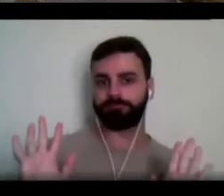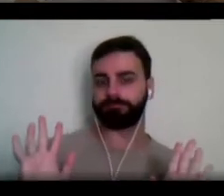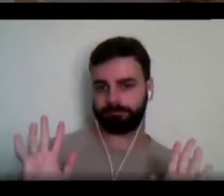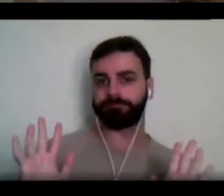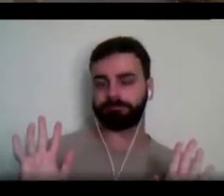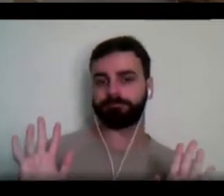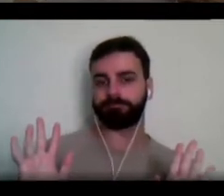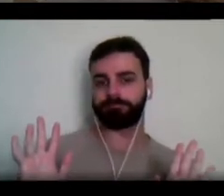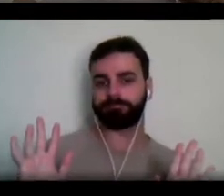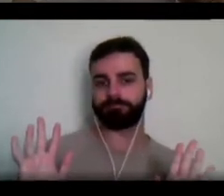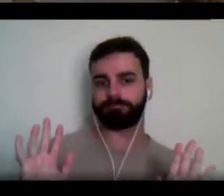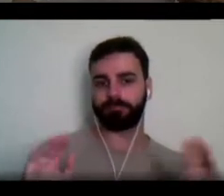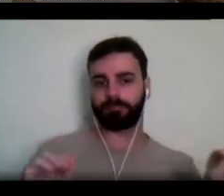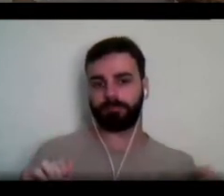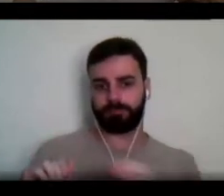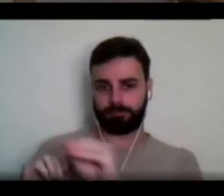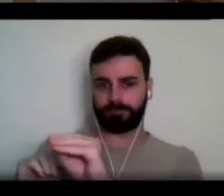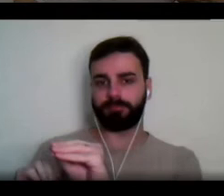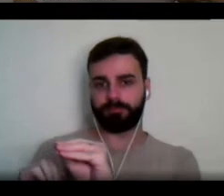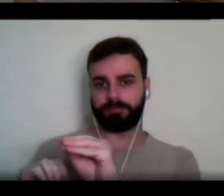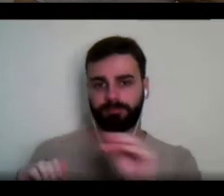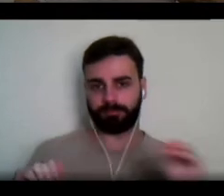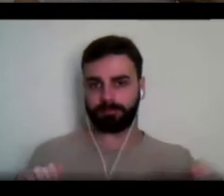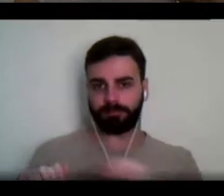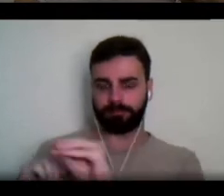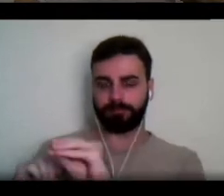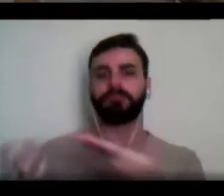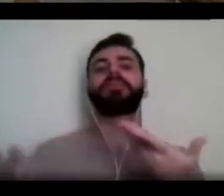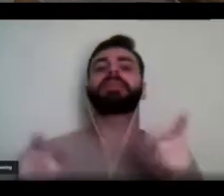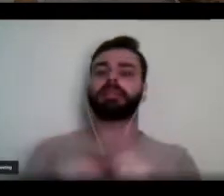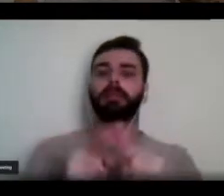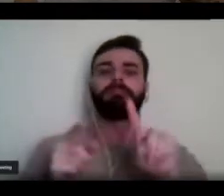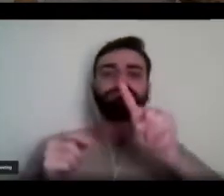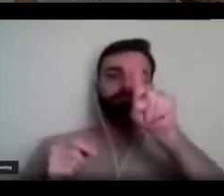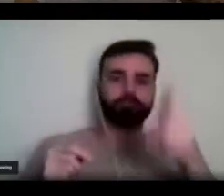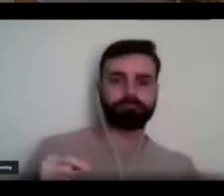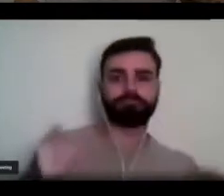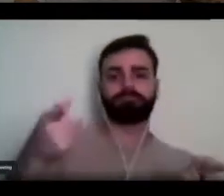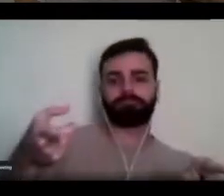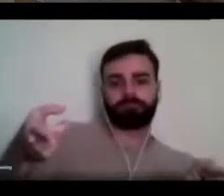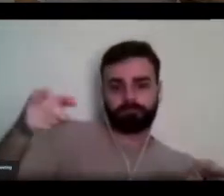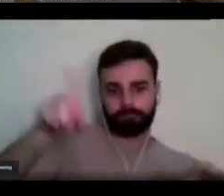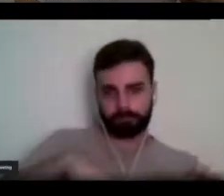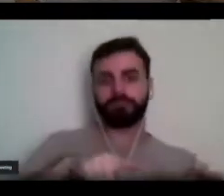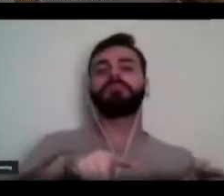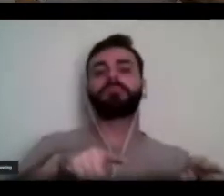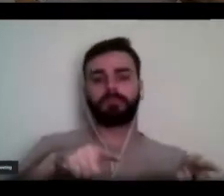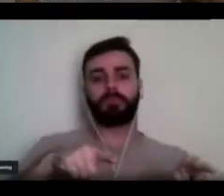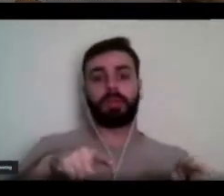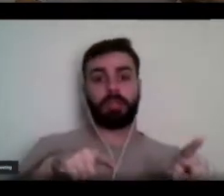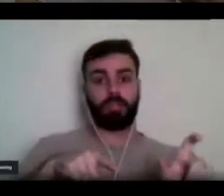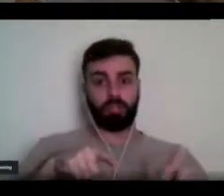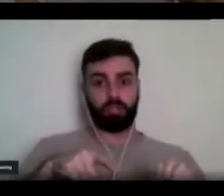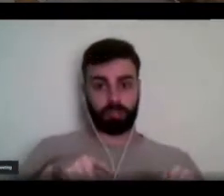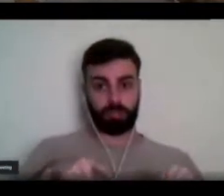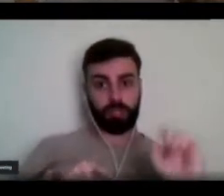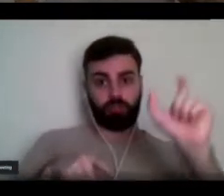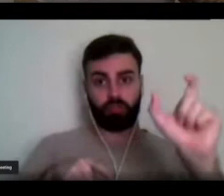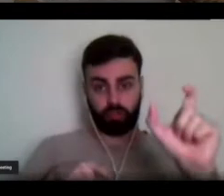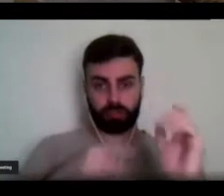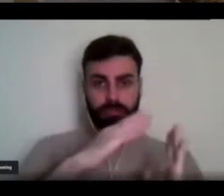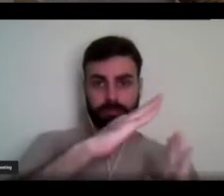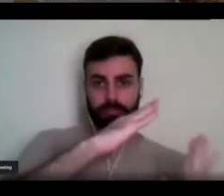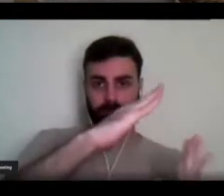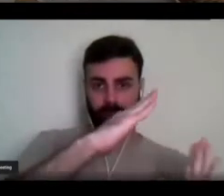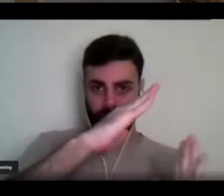dt. Eu passei esse dt para cá, para esse lado da equação. De novo, se eu integrar, eu vou integrar de x0